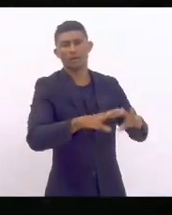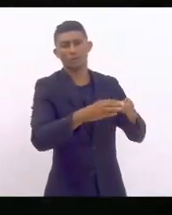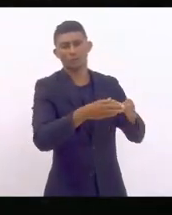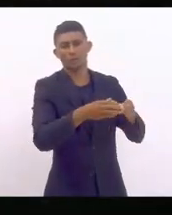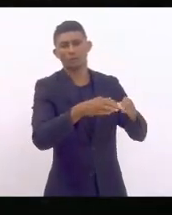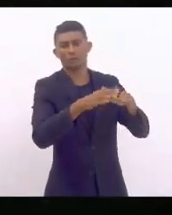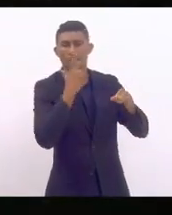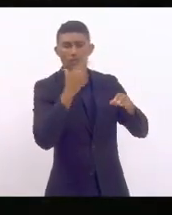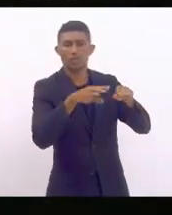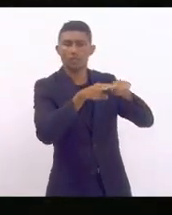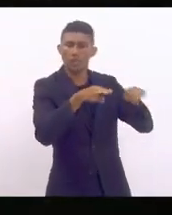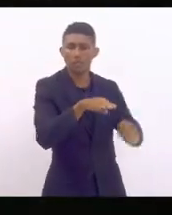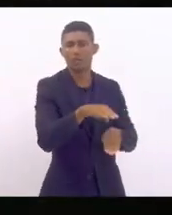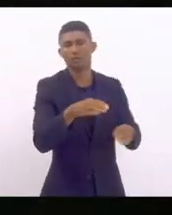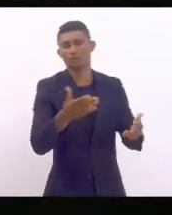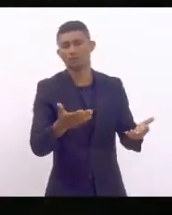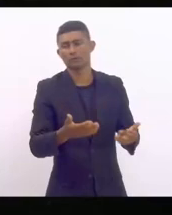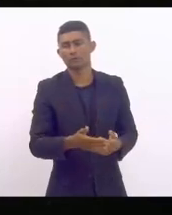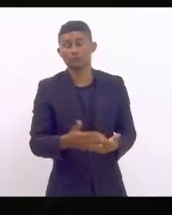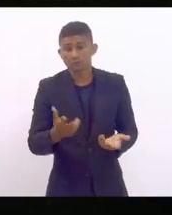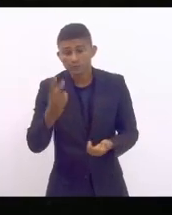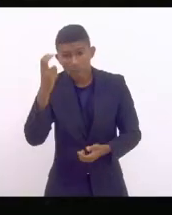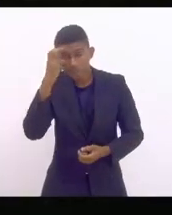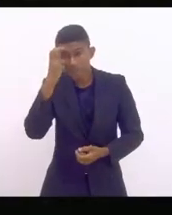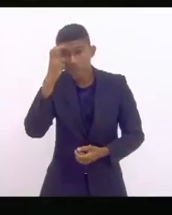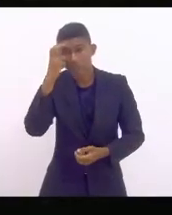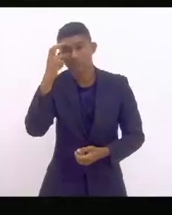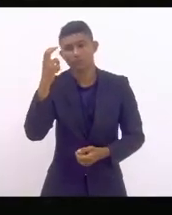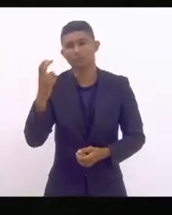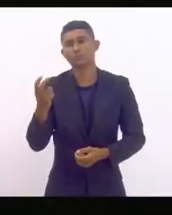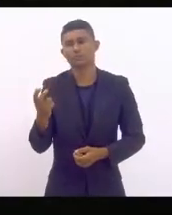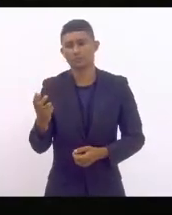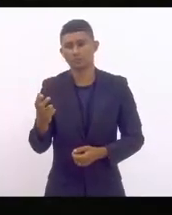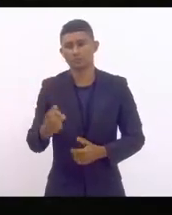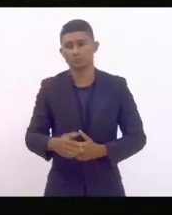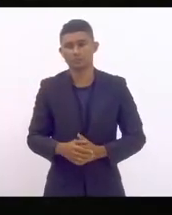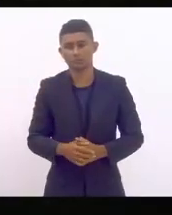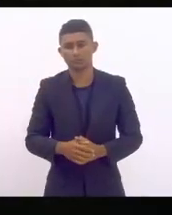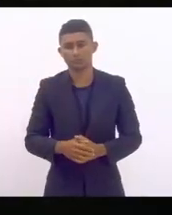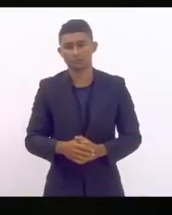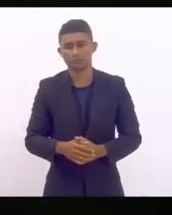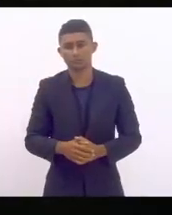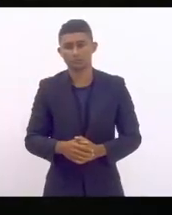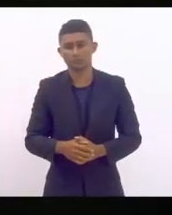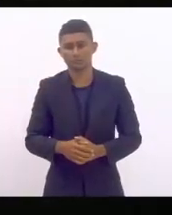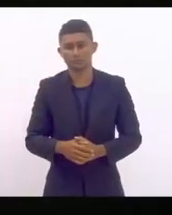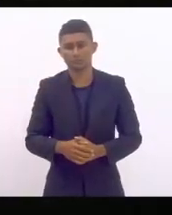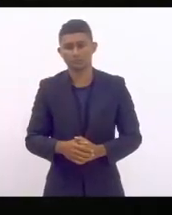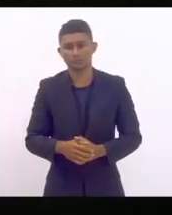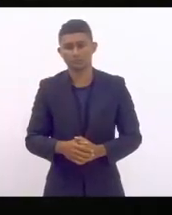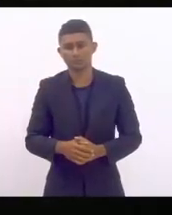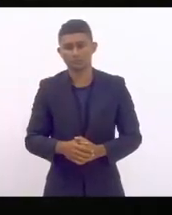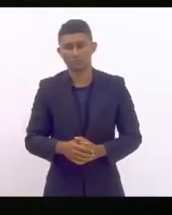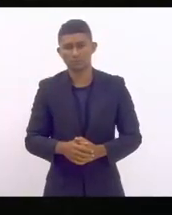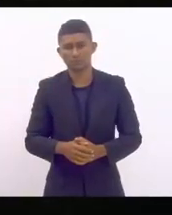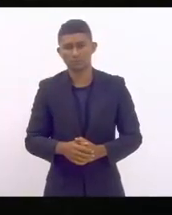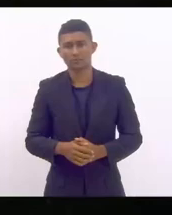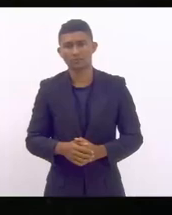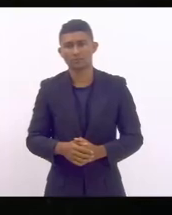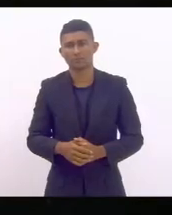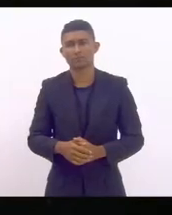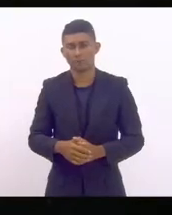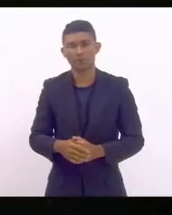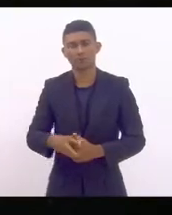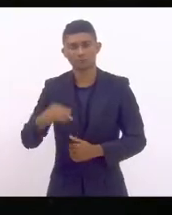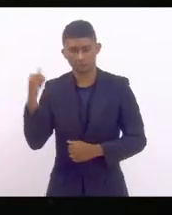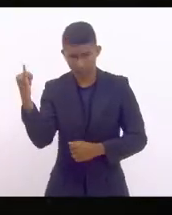cultura na medida que ela realmente seja considerada altura